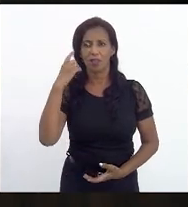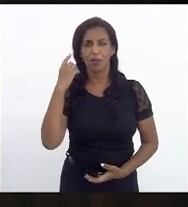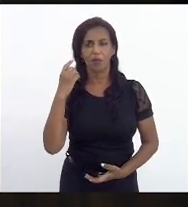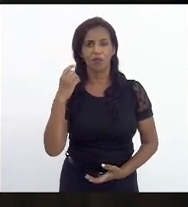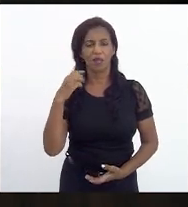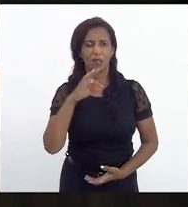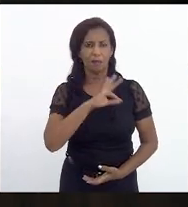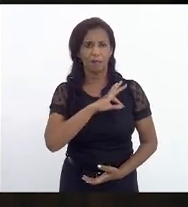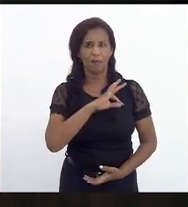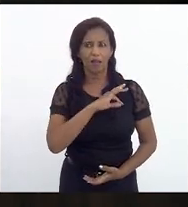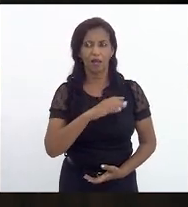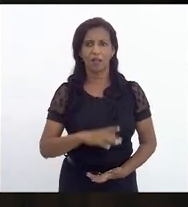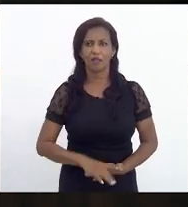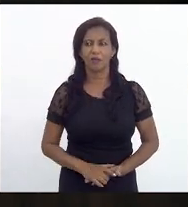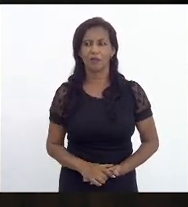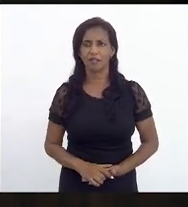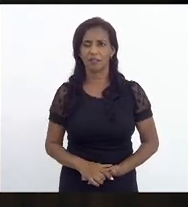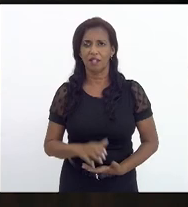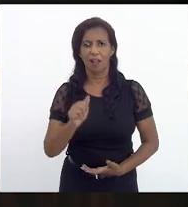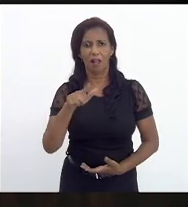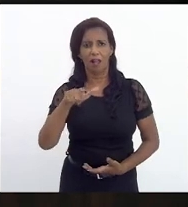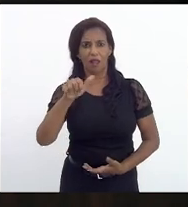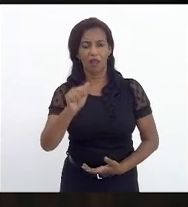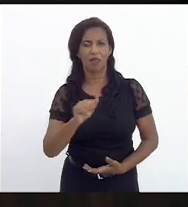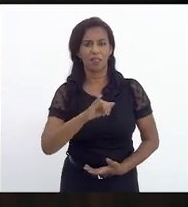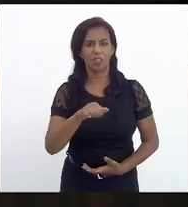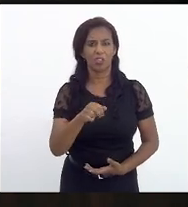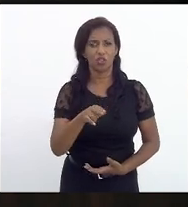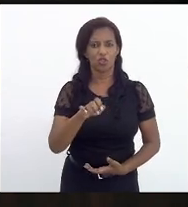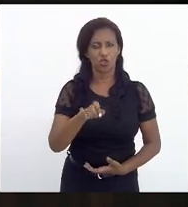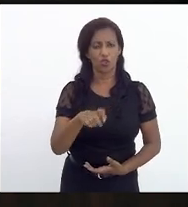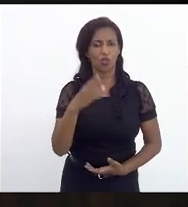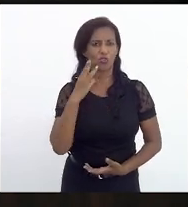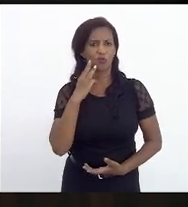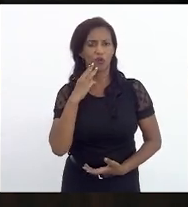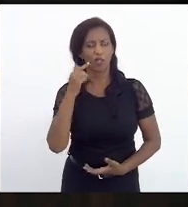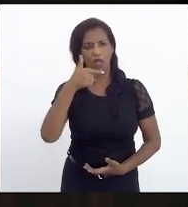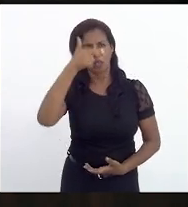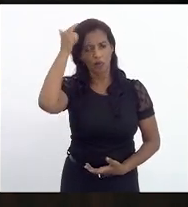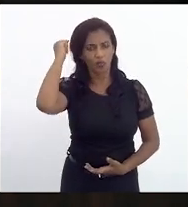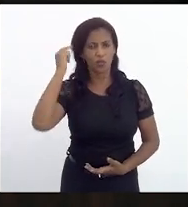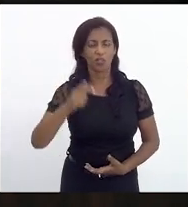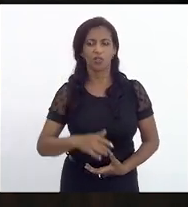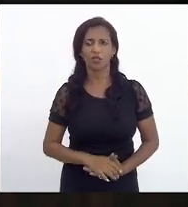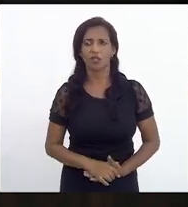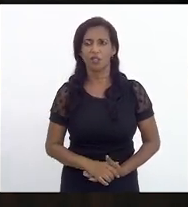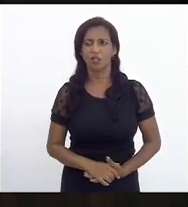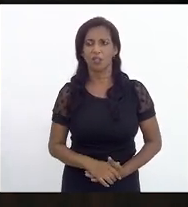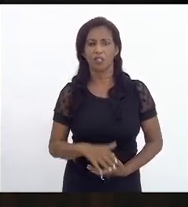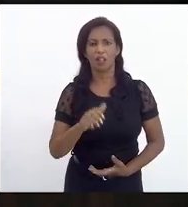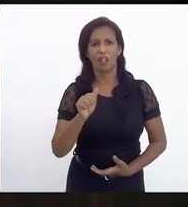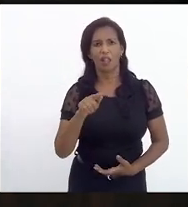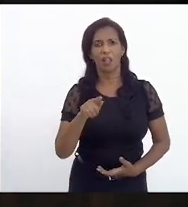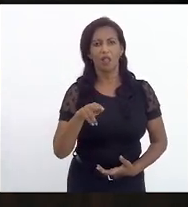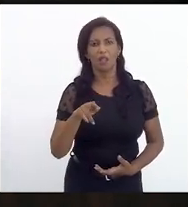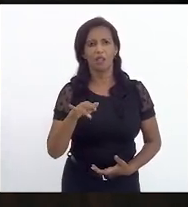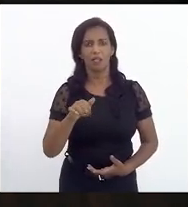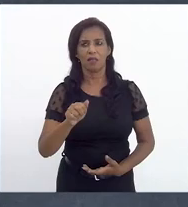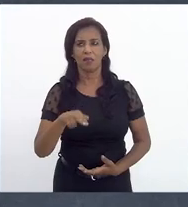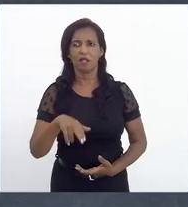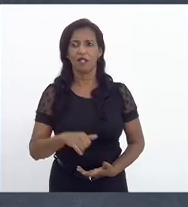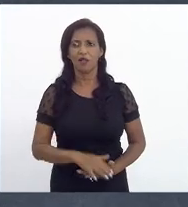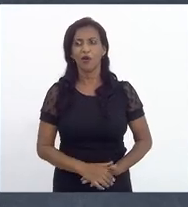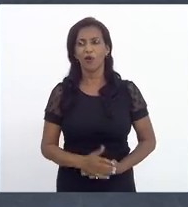Alana, deputado Jorge Felipe Neto, deputado Valdeque, Luiz, Adriana, muito boa